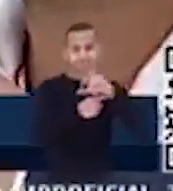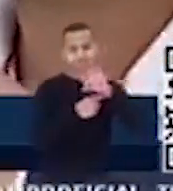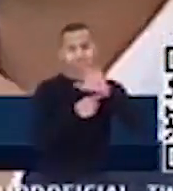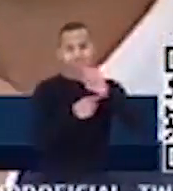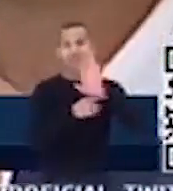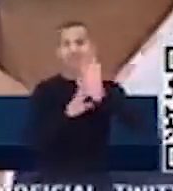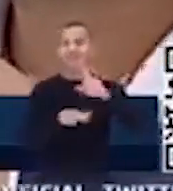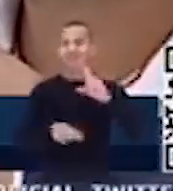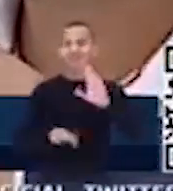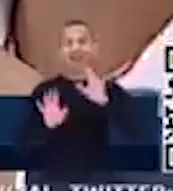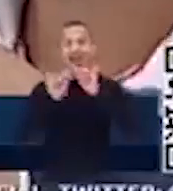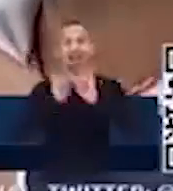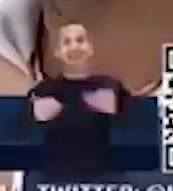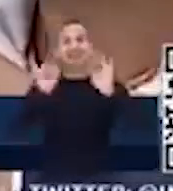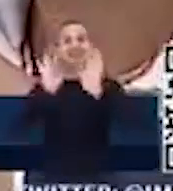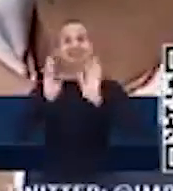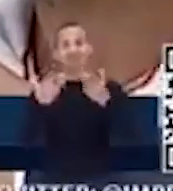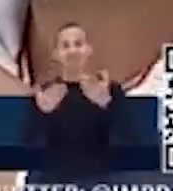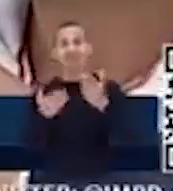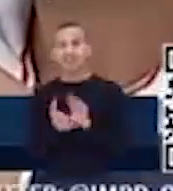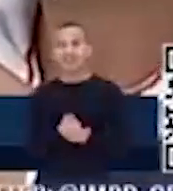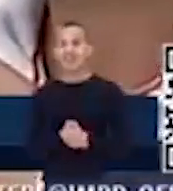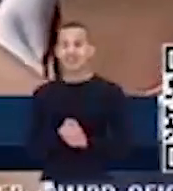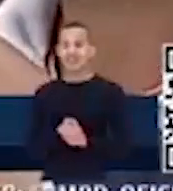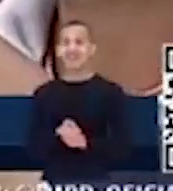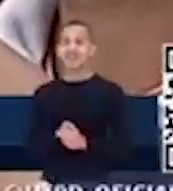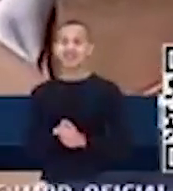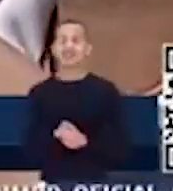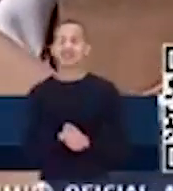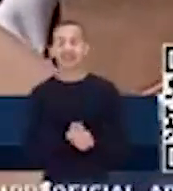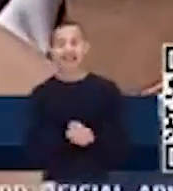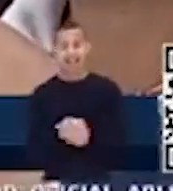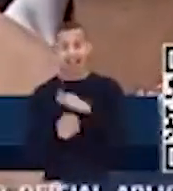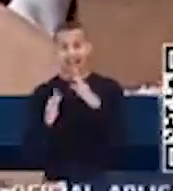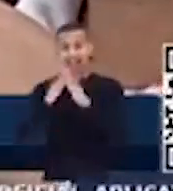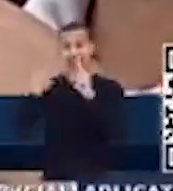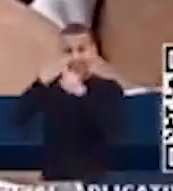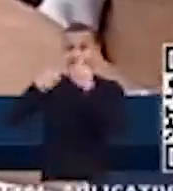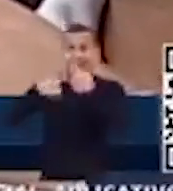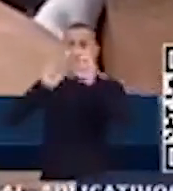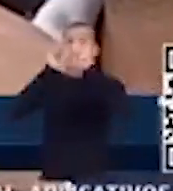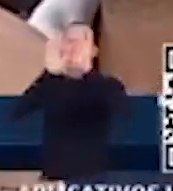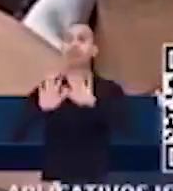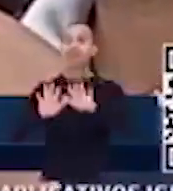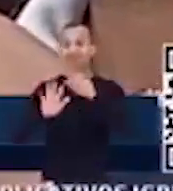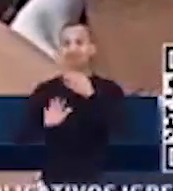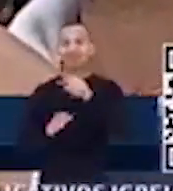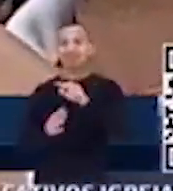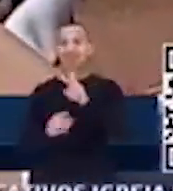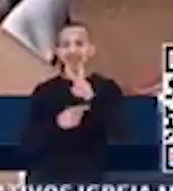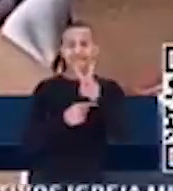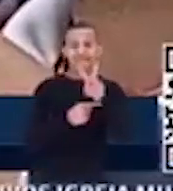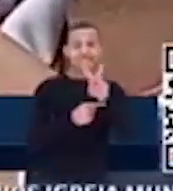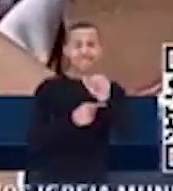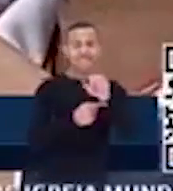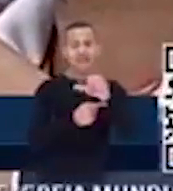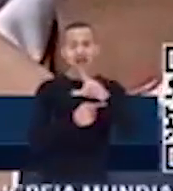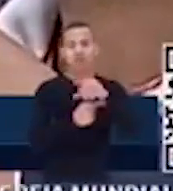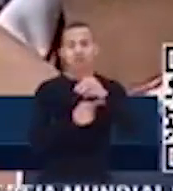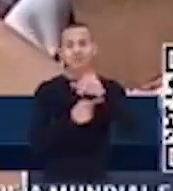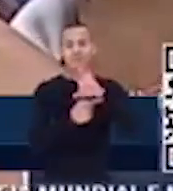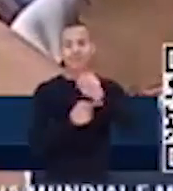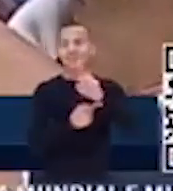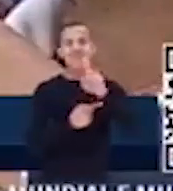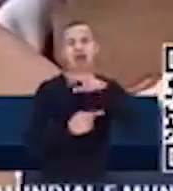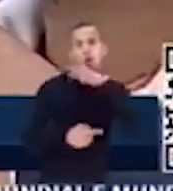já fala. Já fala? Já fala. Aí, você fala assim, ó, a igreja é abençoada, o Valdemiro não é tão ruim e Jesus